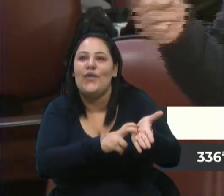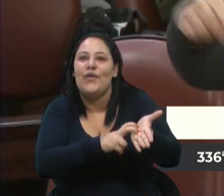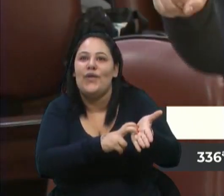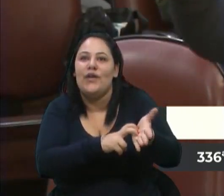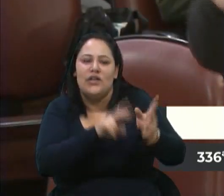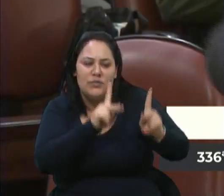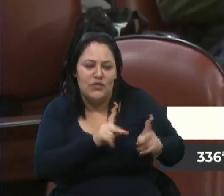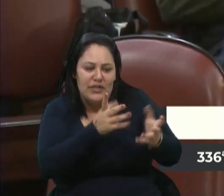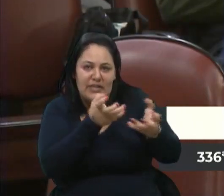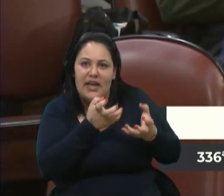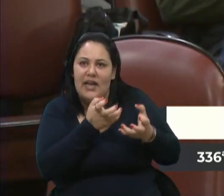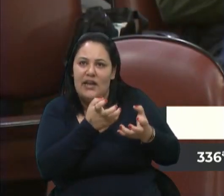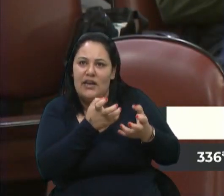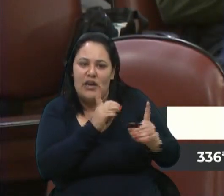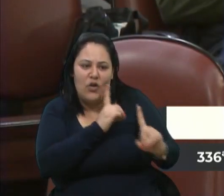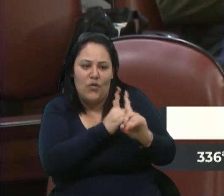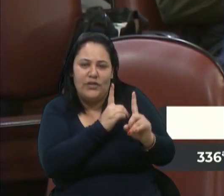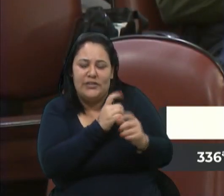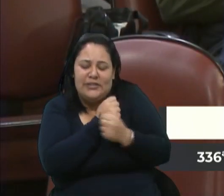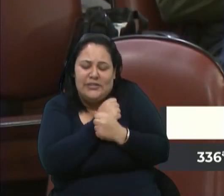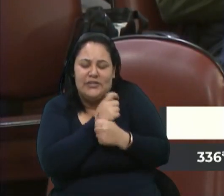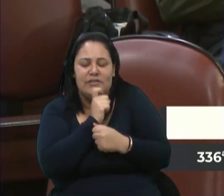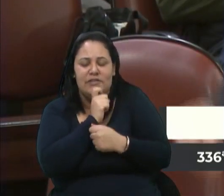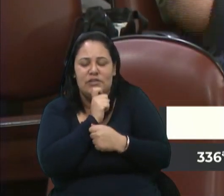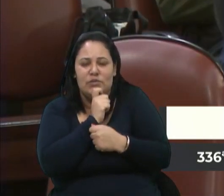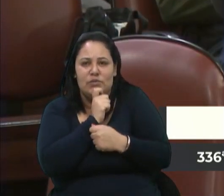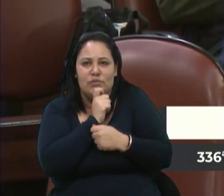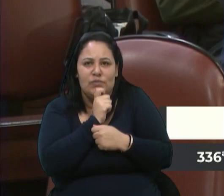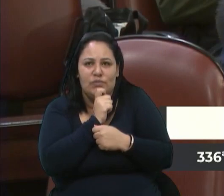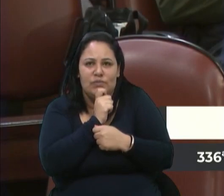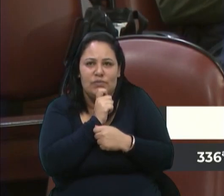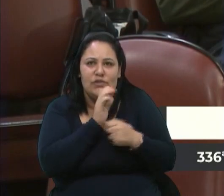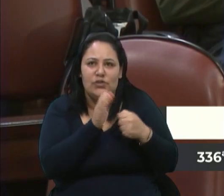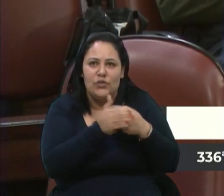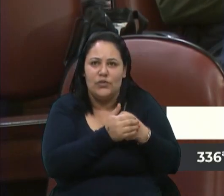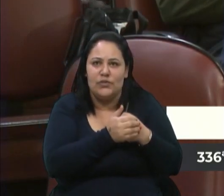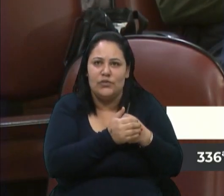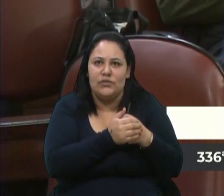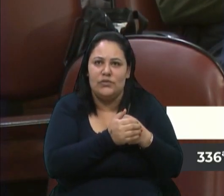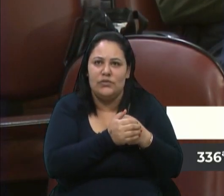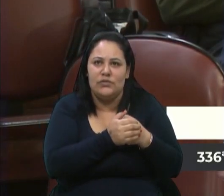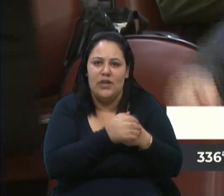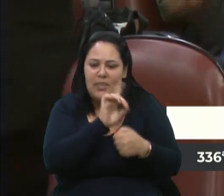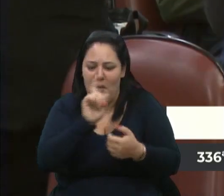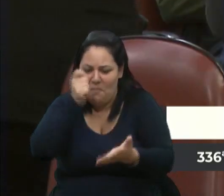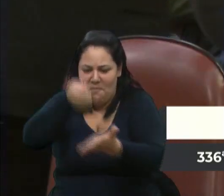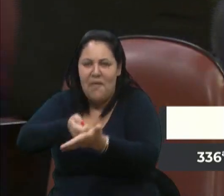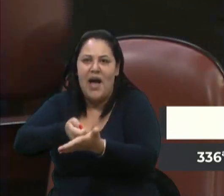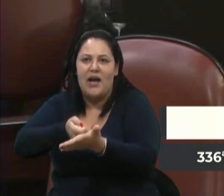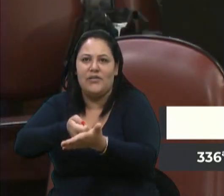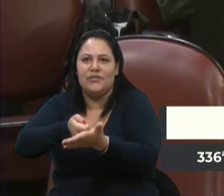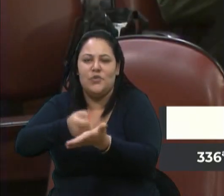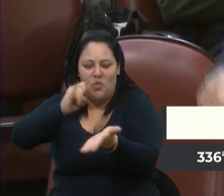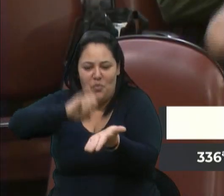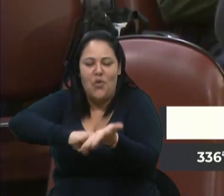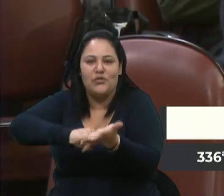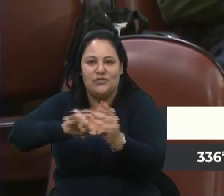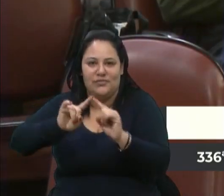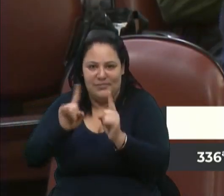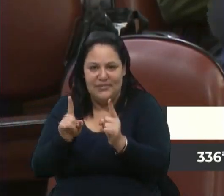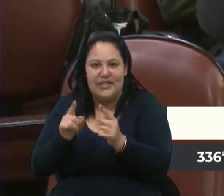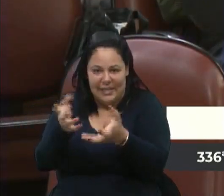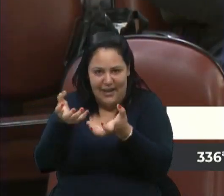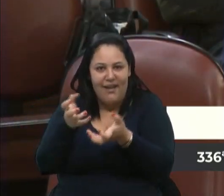frio, não pagam suas contas. Mas surrupiam dos aposentados fazendo empréstimo, dos trabalhadores,